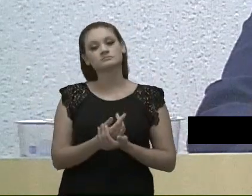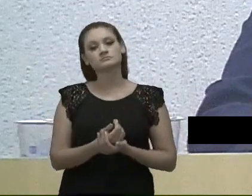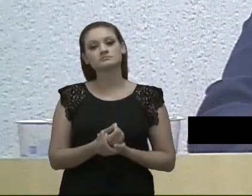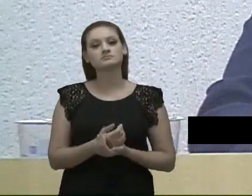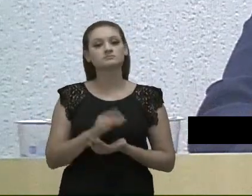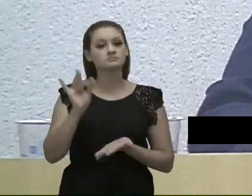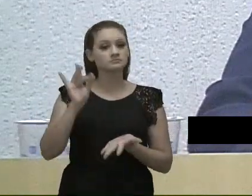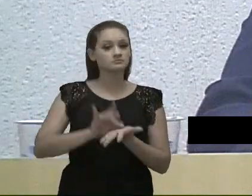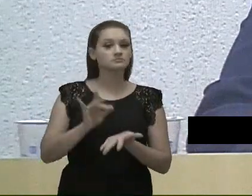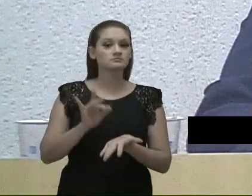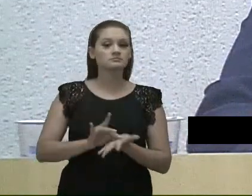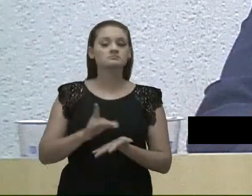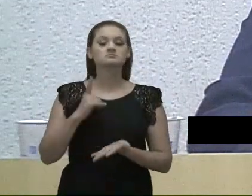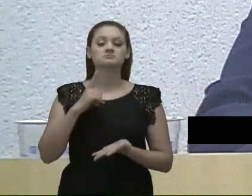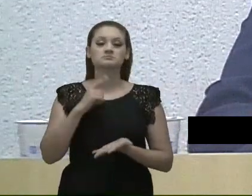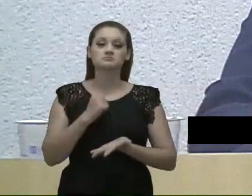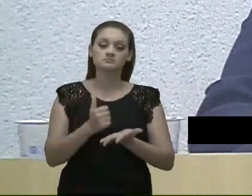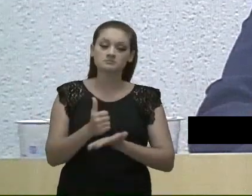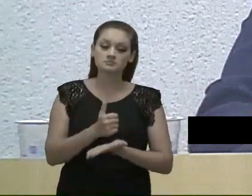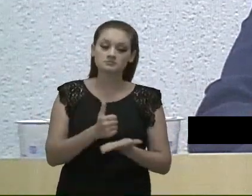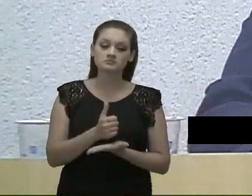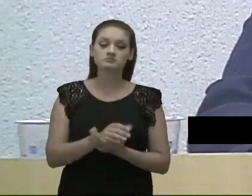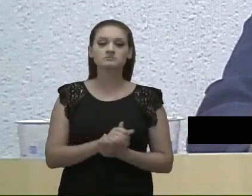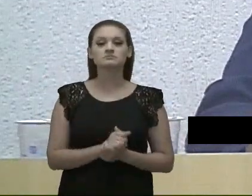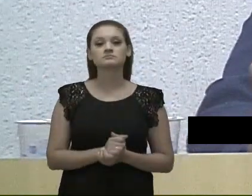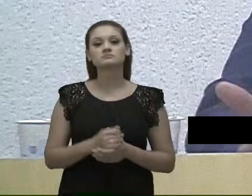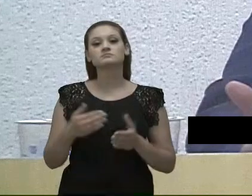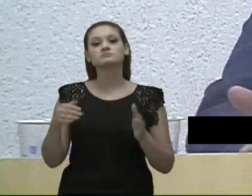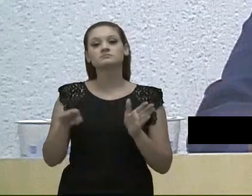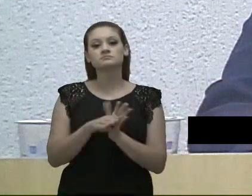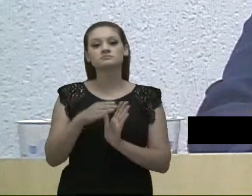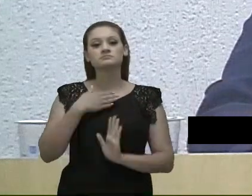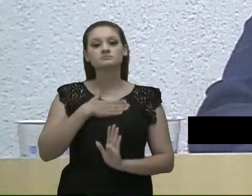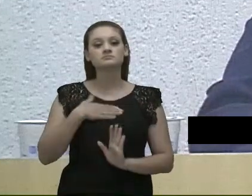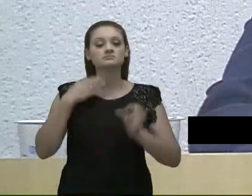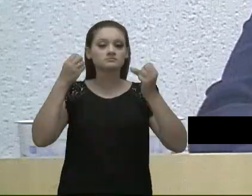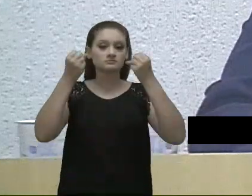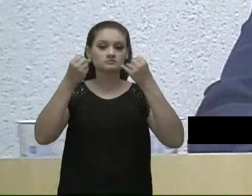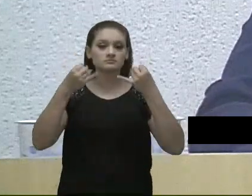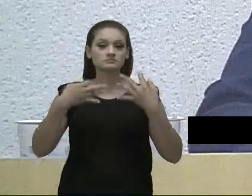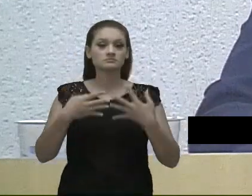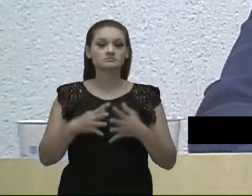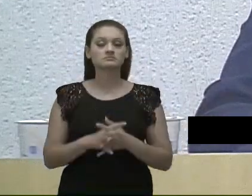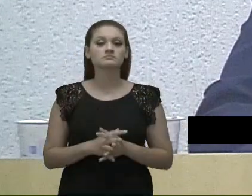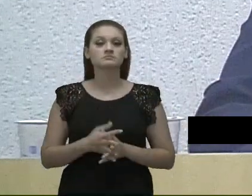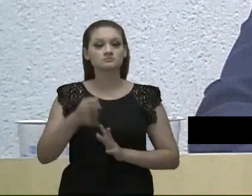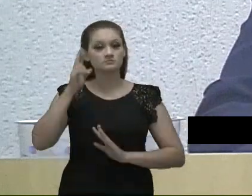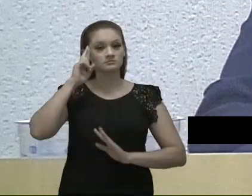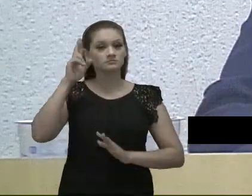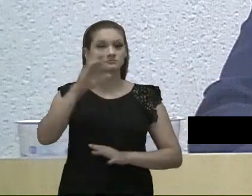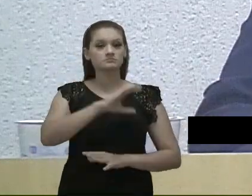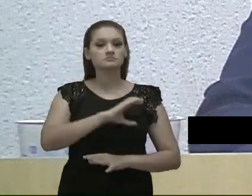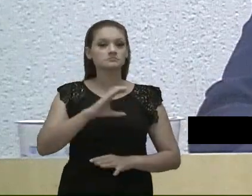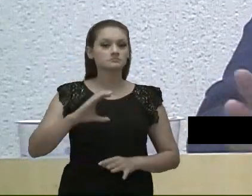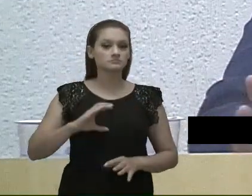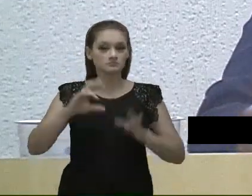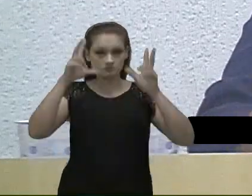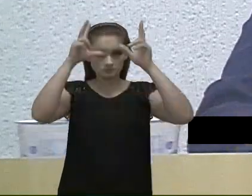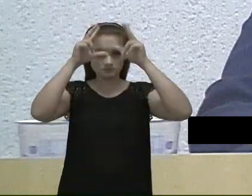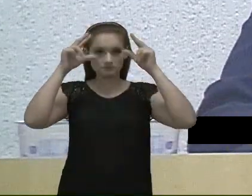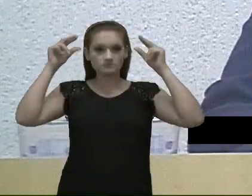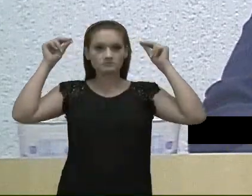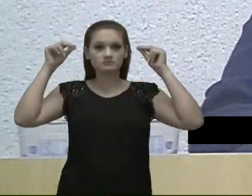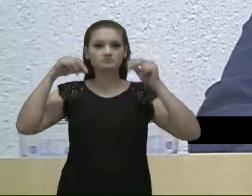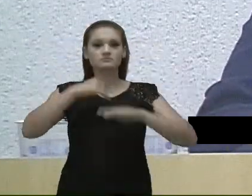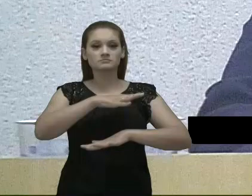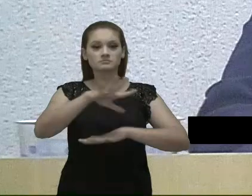realmente que procede. Chega muita coisa para a gente gostaria de esclarecer alguma coisa. Por exemplo, a senhora é coordenadora da enfermagem no